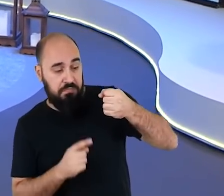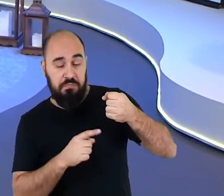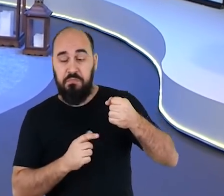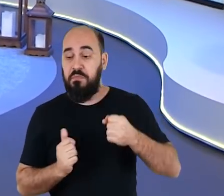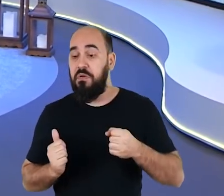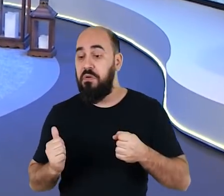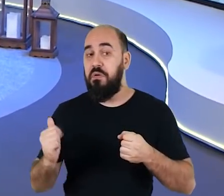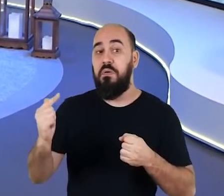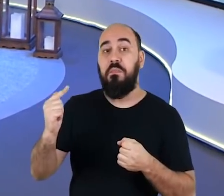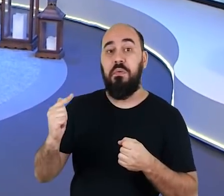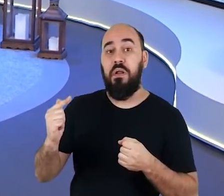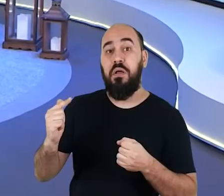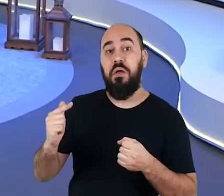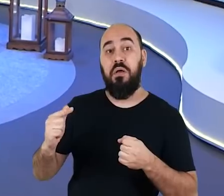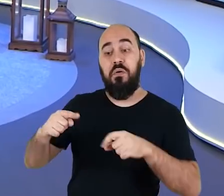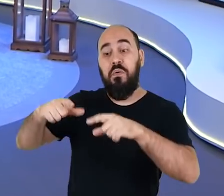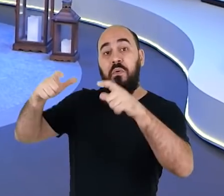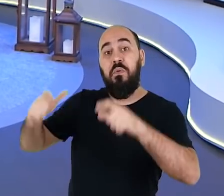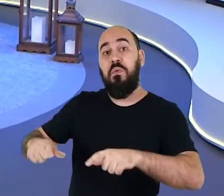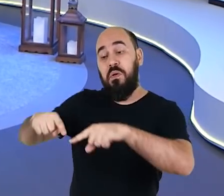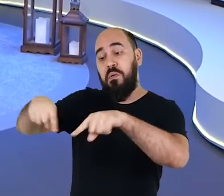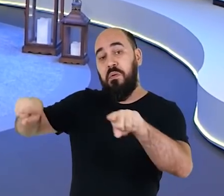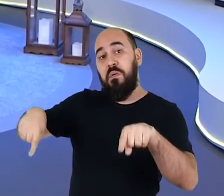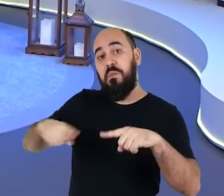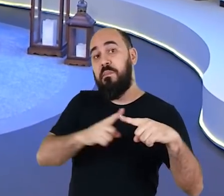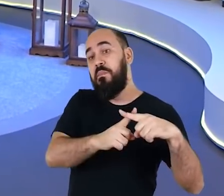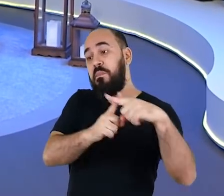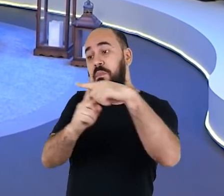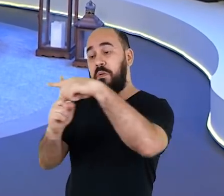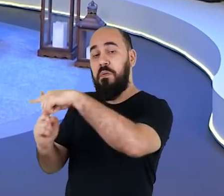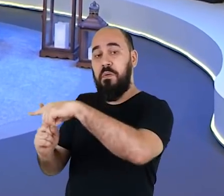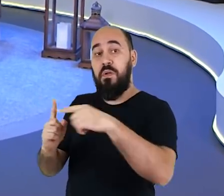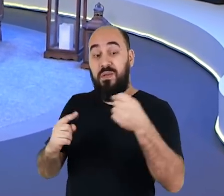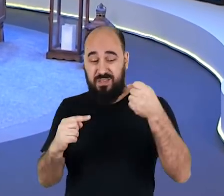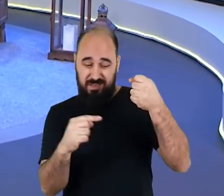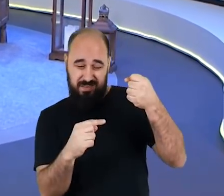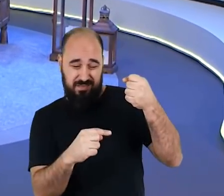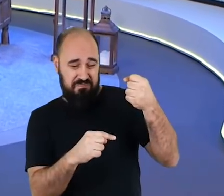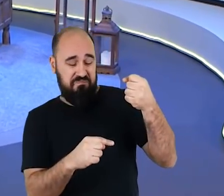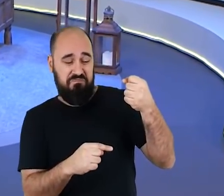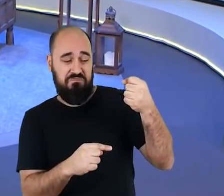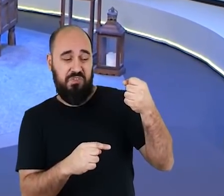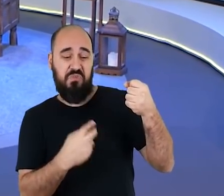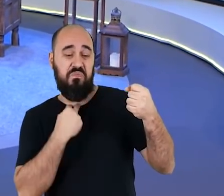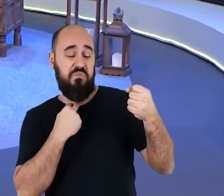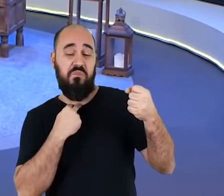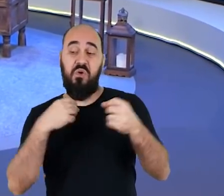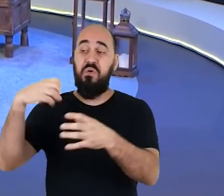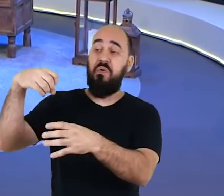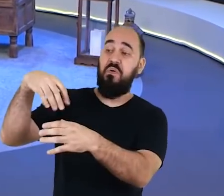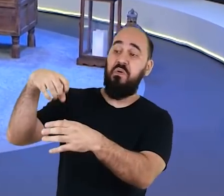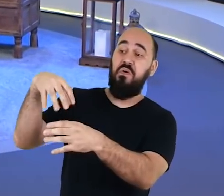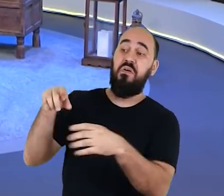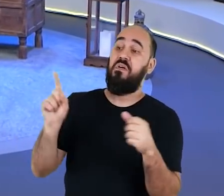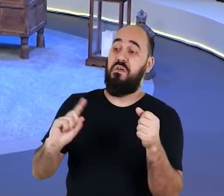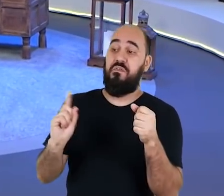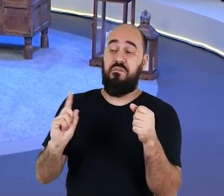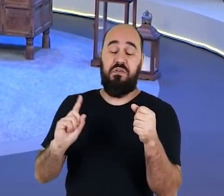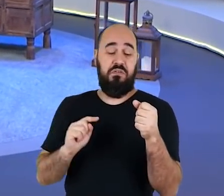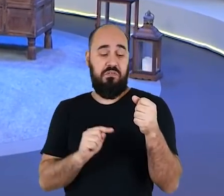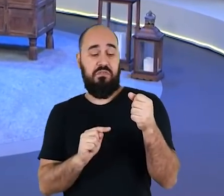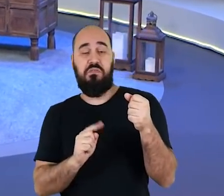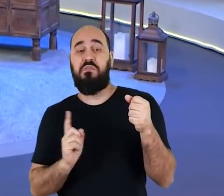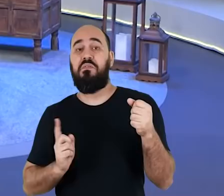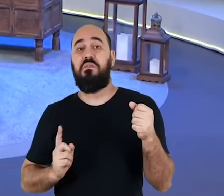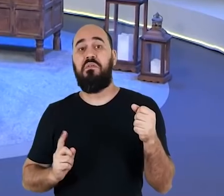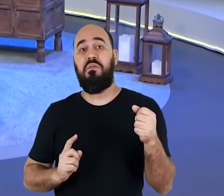para comprar um cemitério, porque essas moedas não eram mais dignas de serem retornadas aos cofres